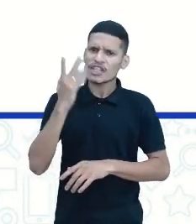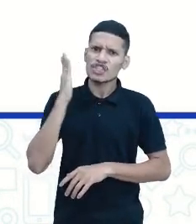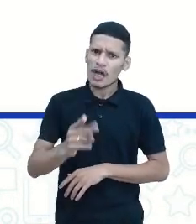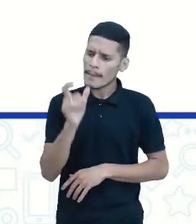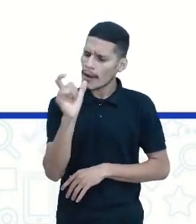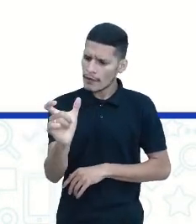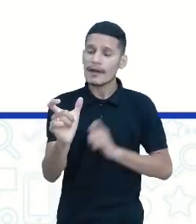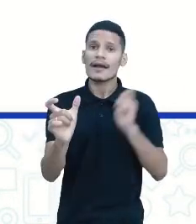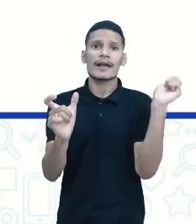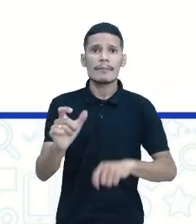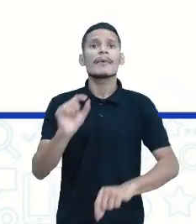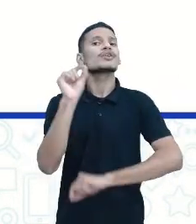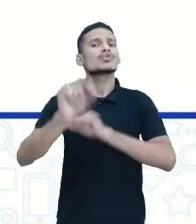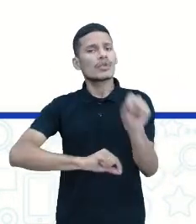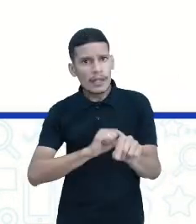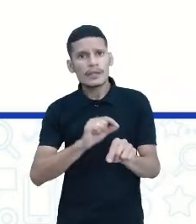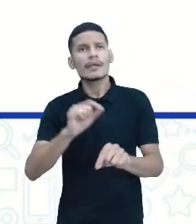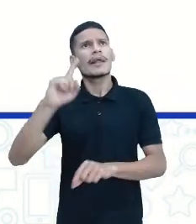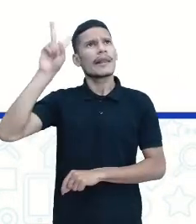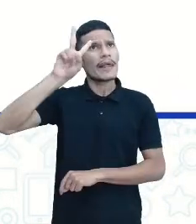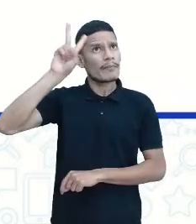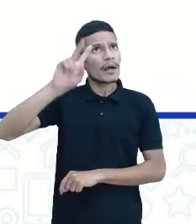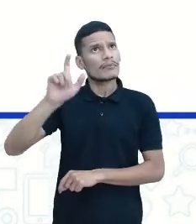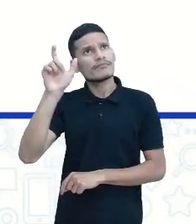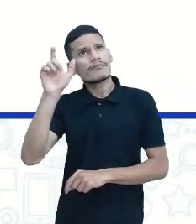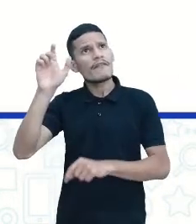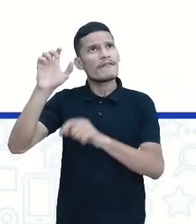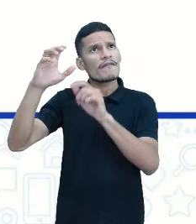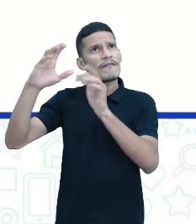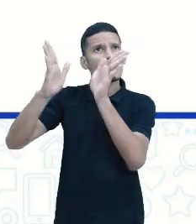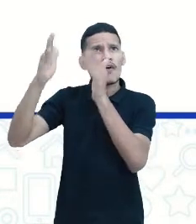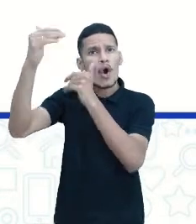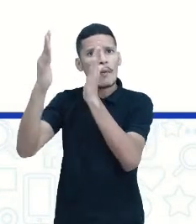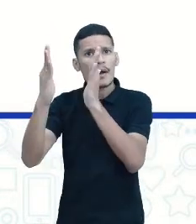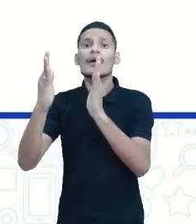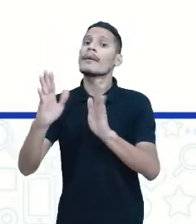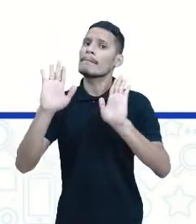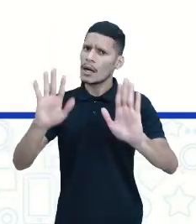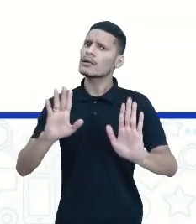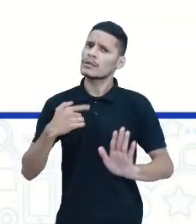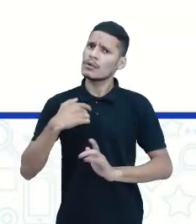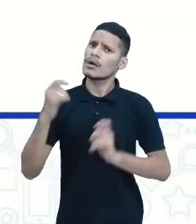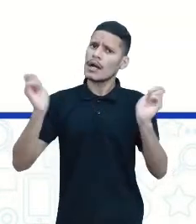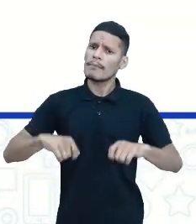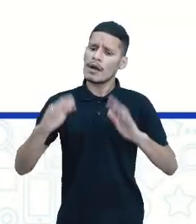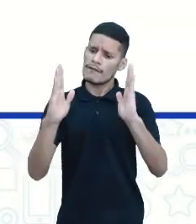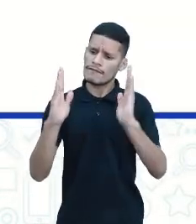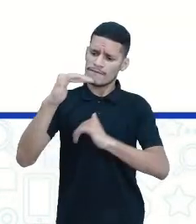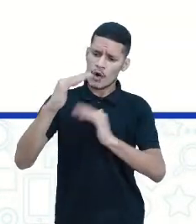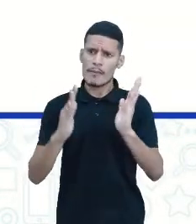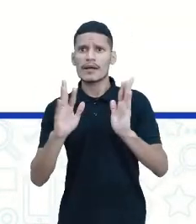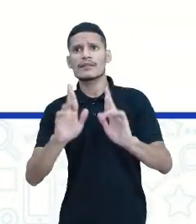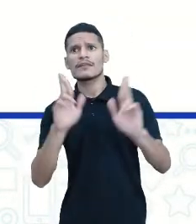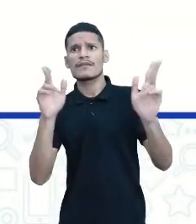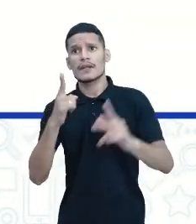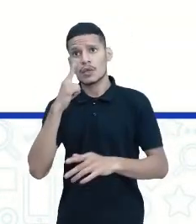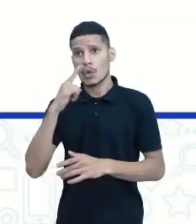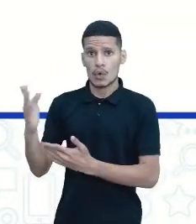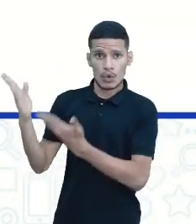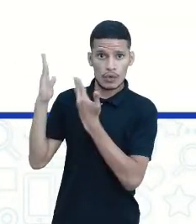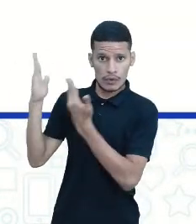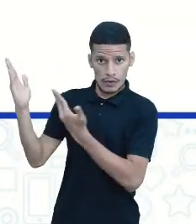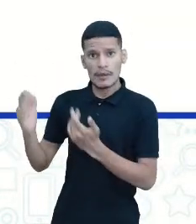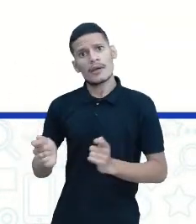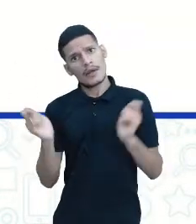observar que esse triângulo retângulo eu posso movê-lo e colocar de formas diferentes, tá certo? aí eu coloquei já de uma outra forma e eu posso